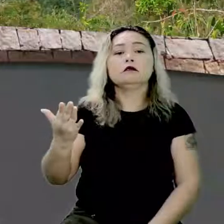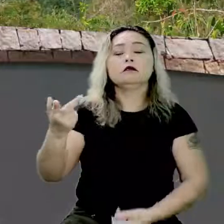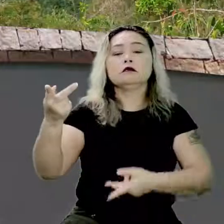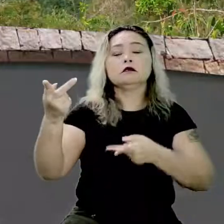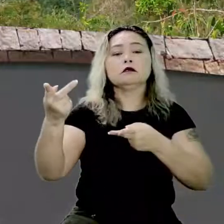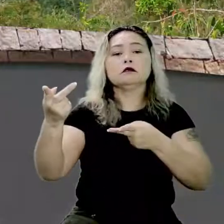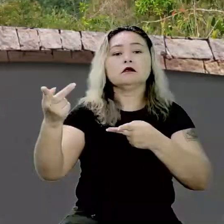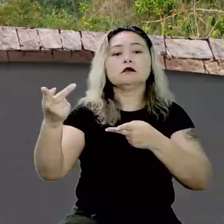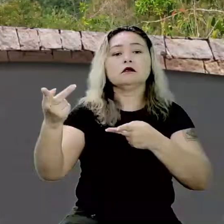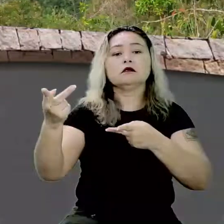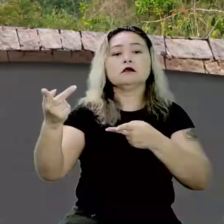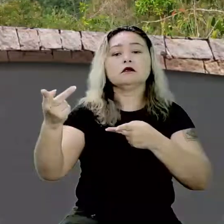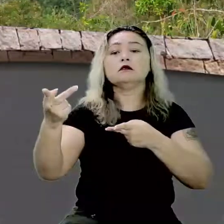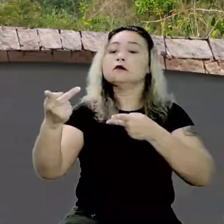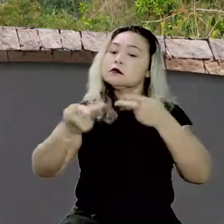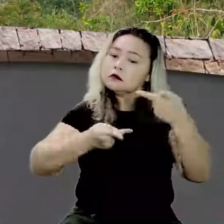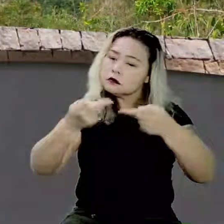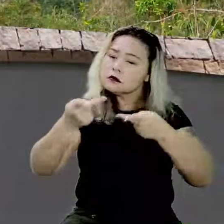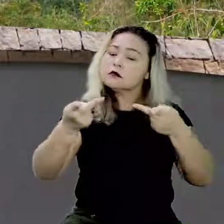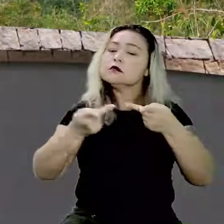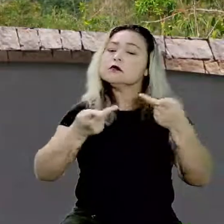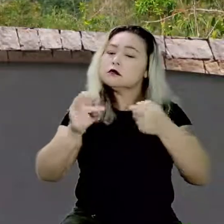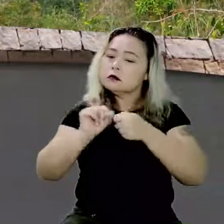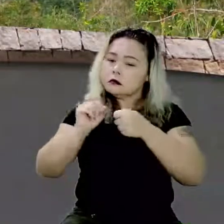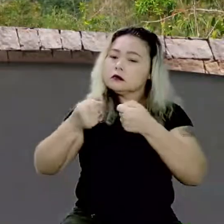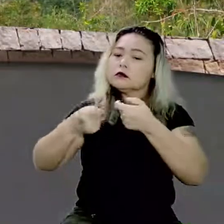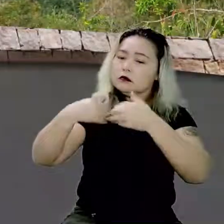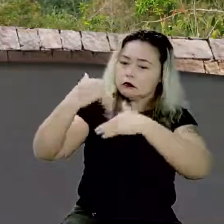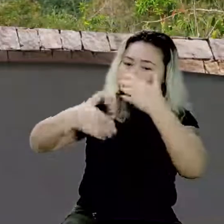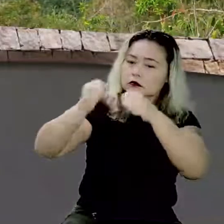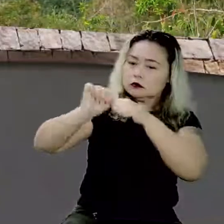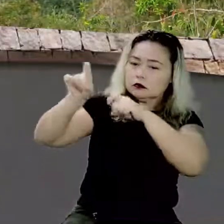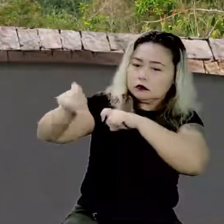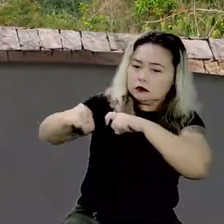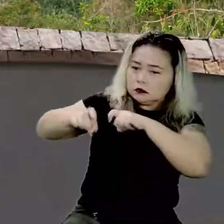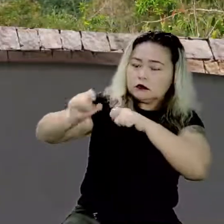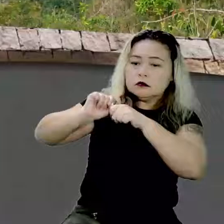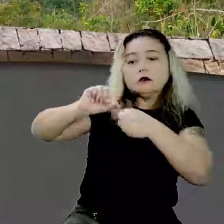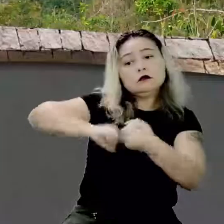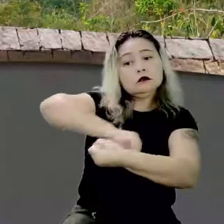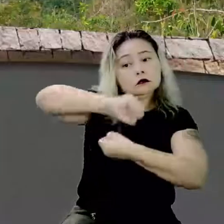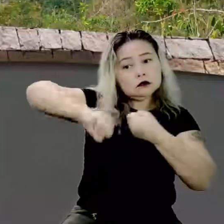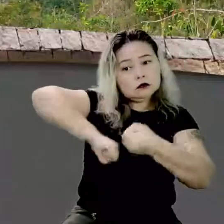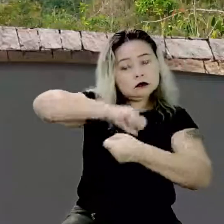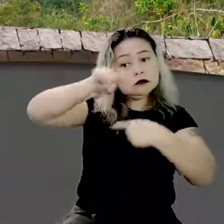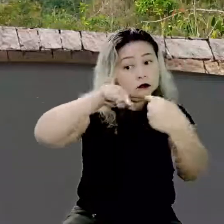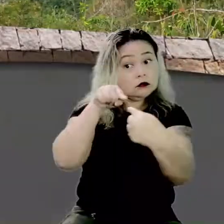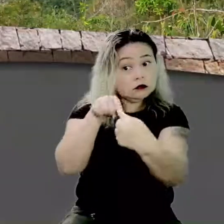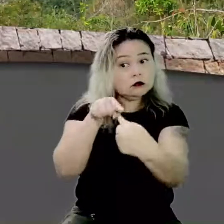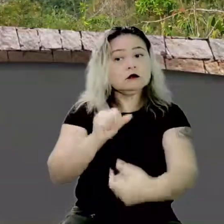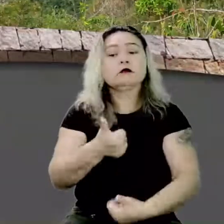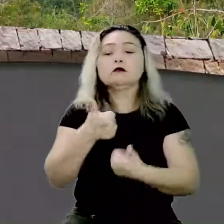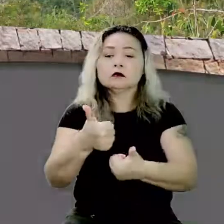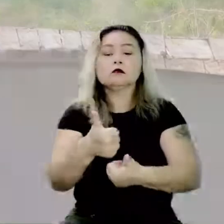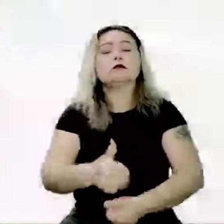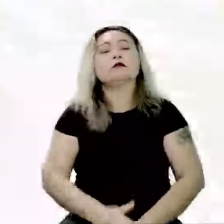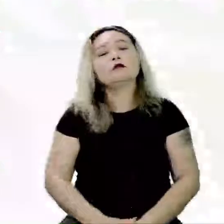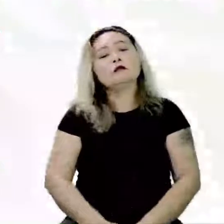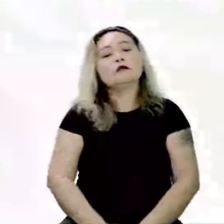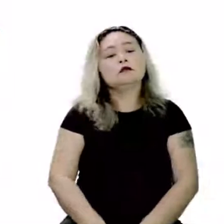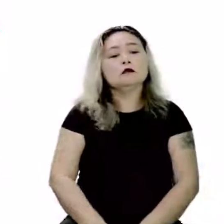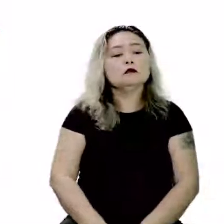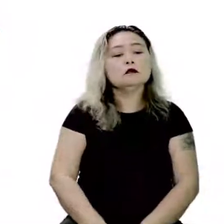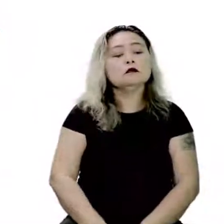o Planaflora veio com essa intenção de promover o desenvolvimento sustentável. Beleza? Vamos lá,